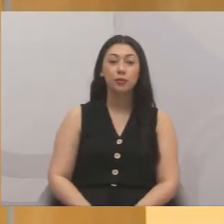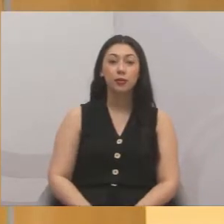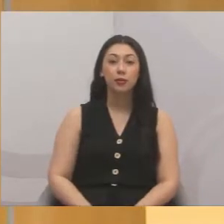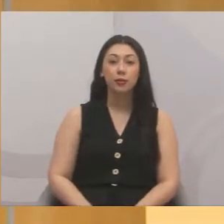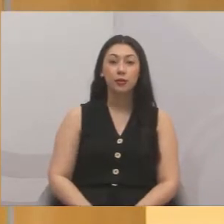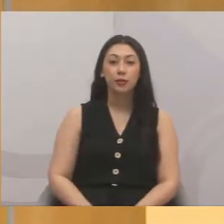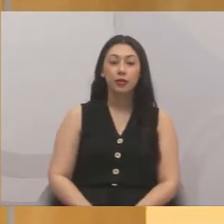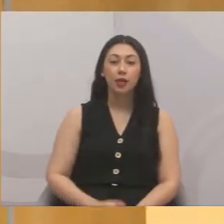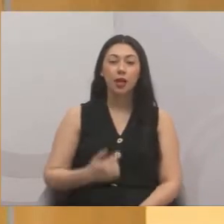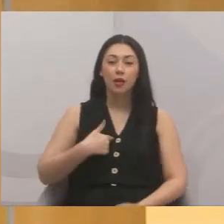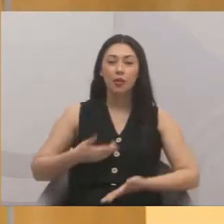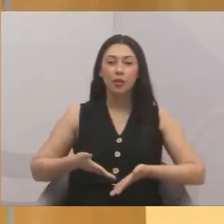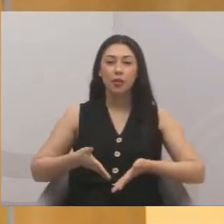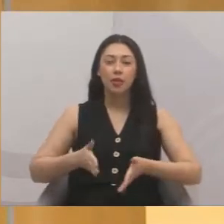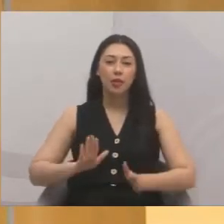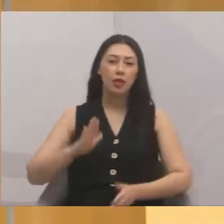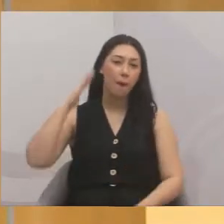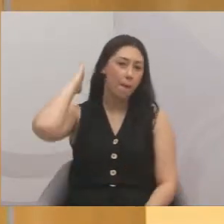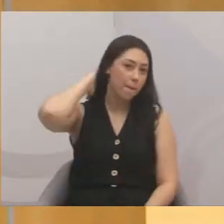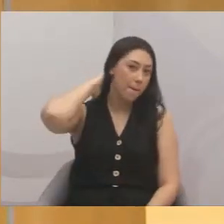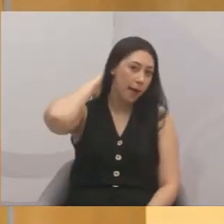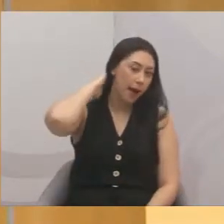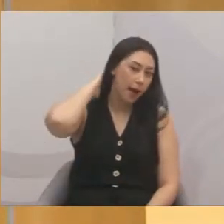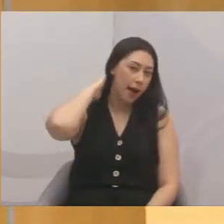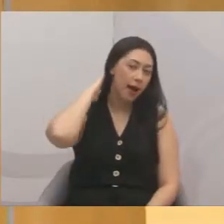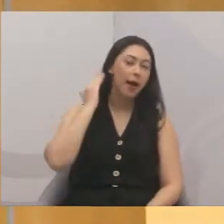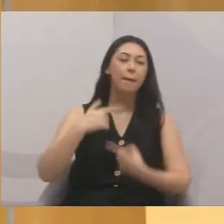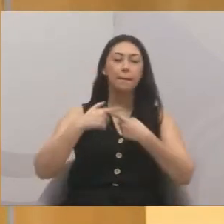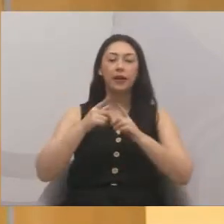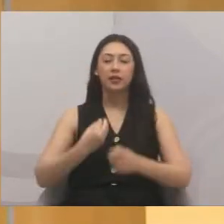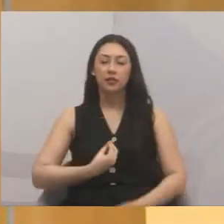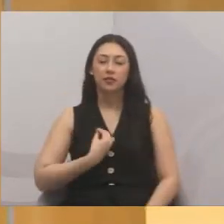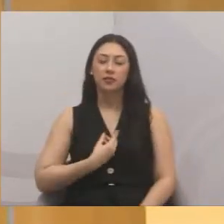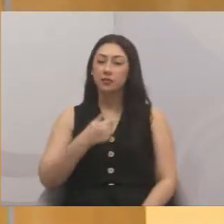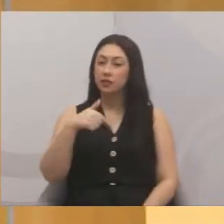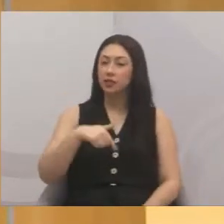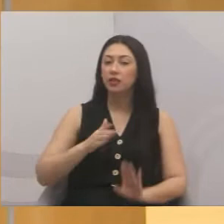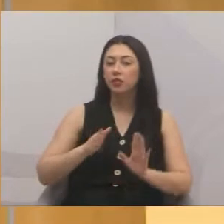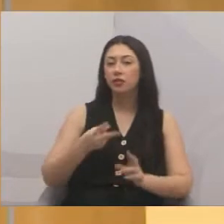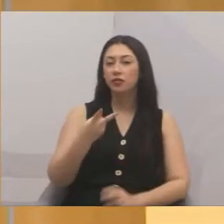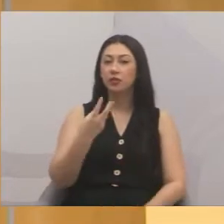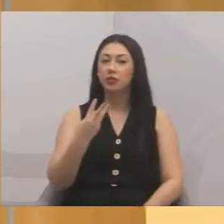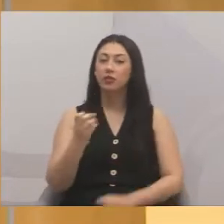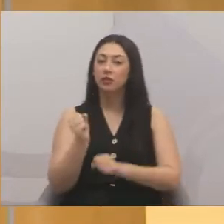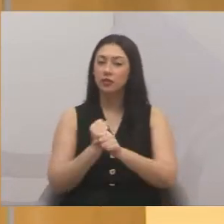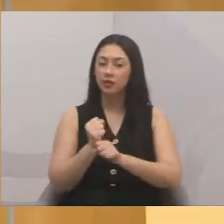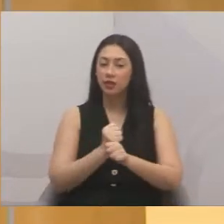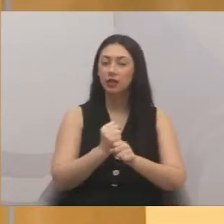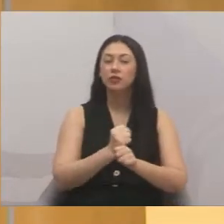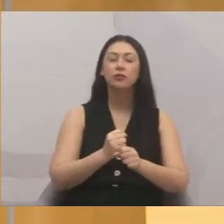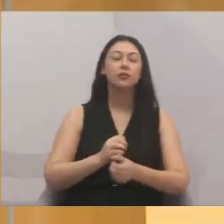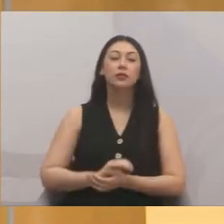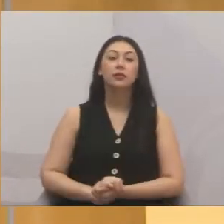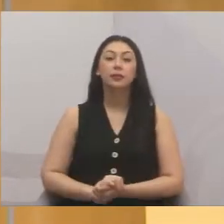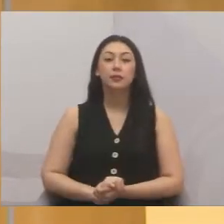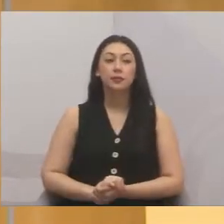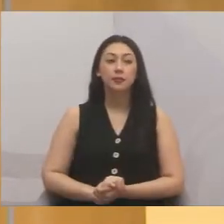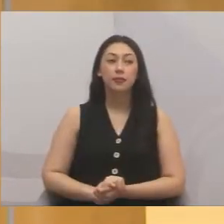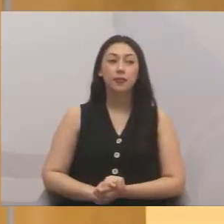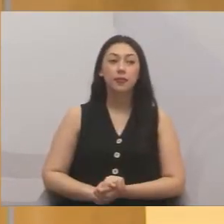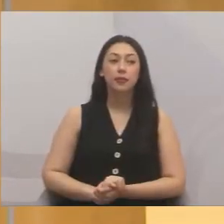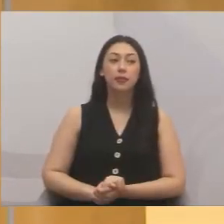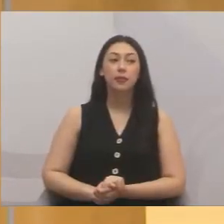paranaense, morando aqui há 23 anos, filha da Alzira, uma paranaense, filha